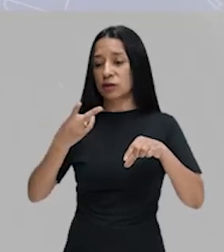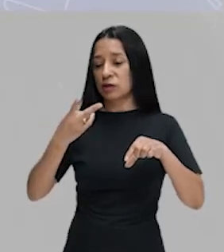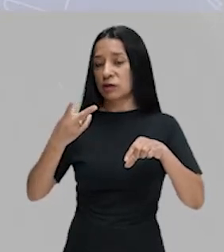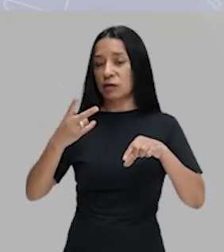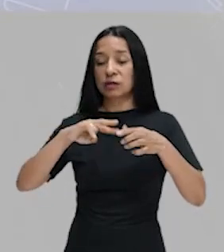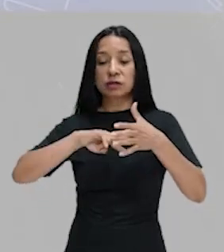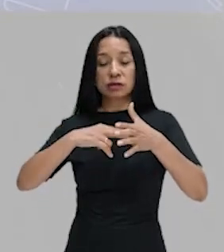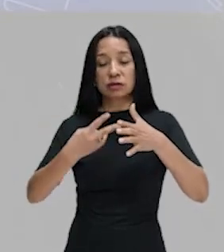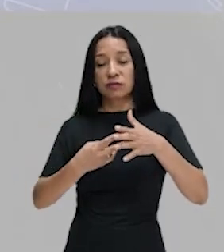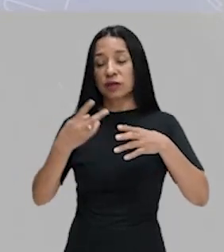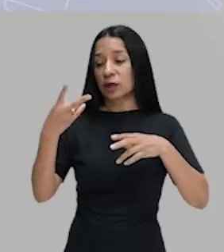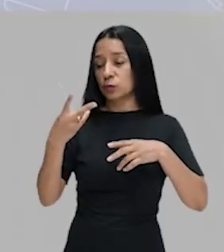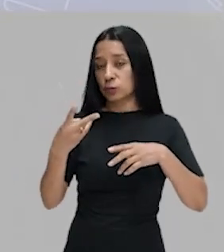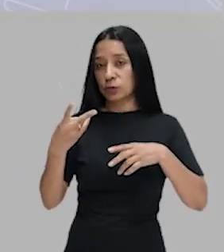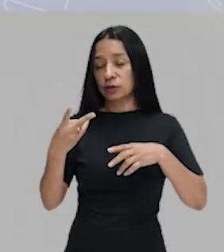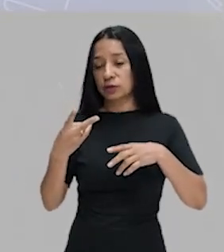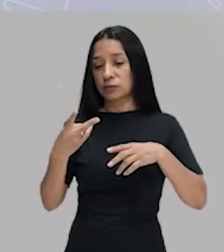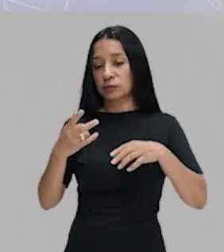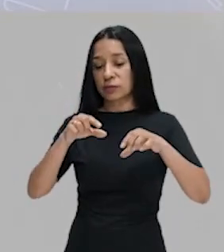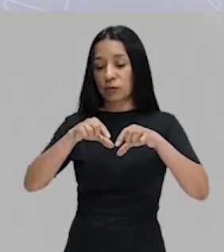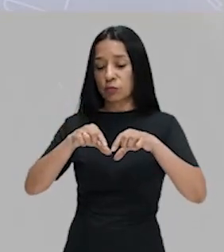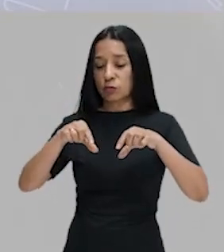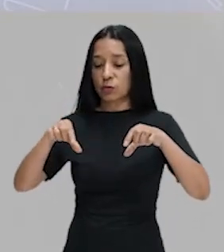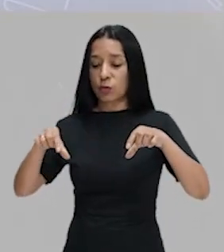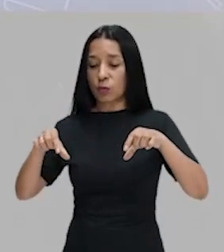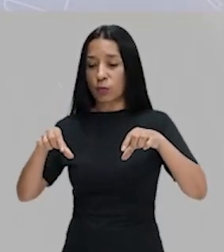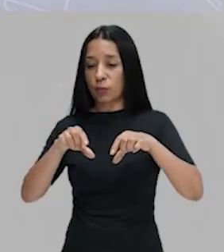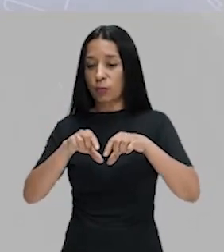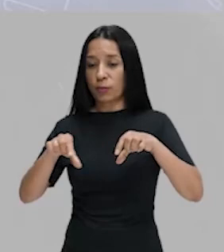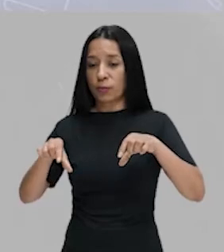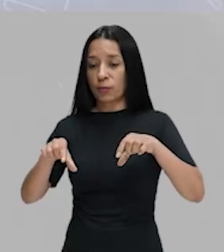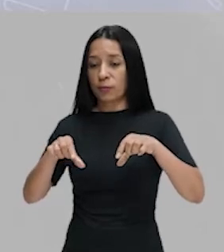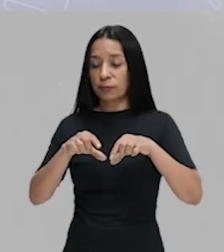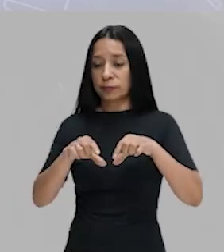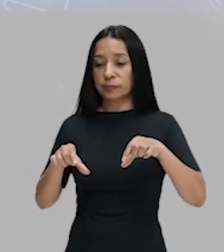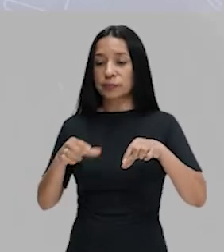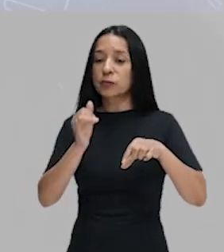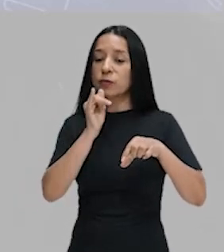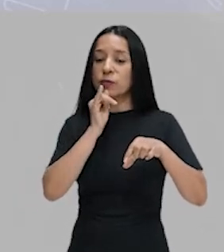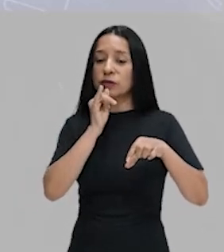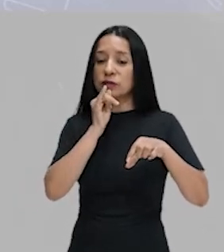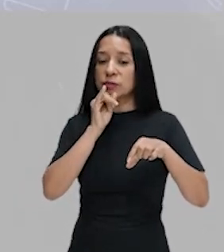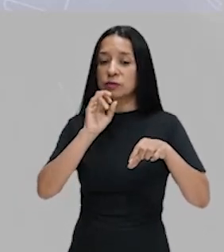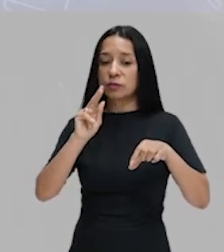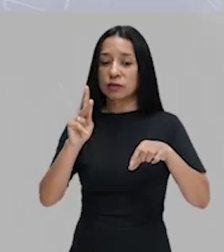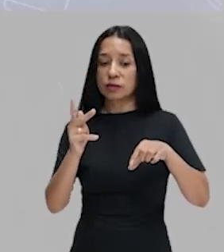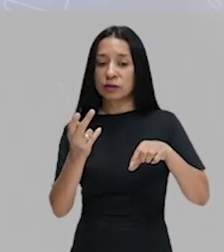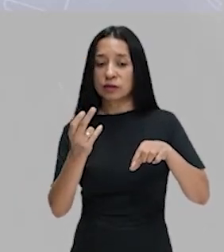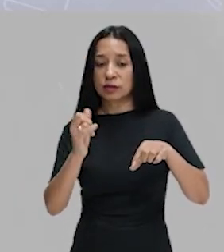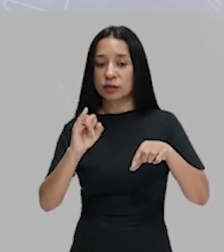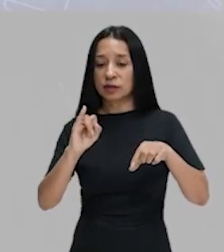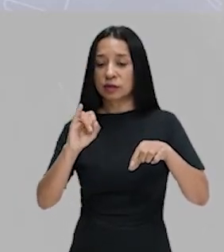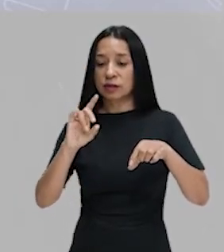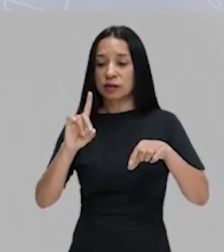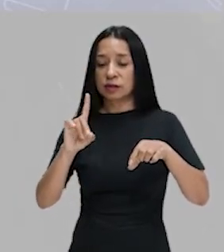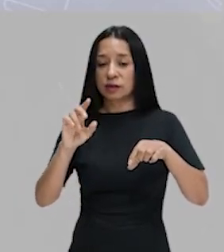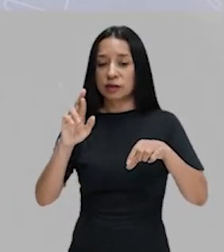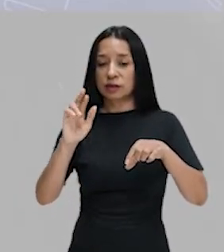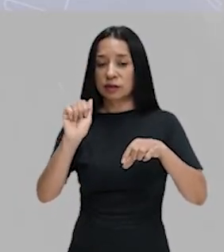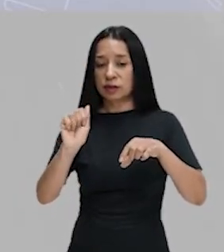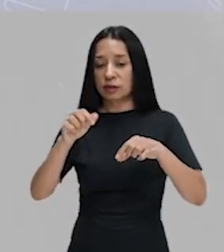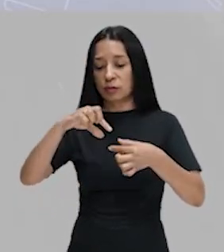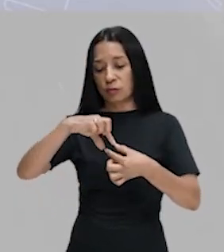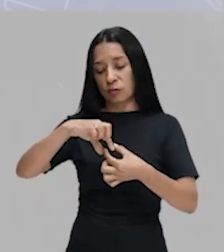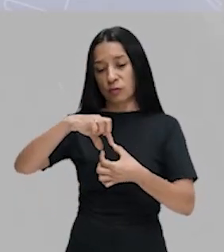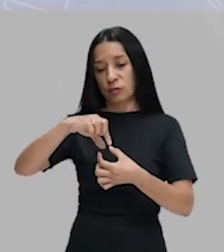de um quinidário, olha aqui, ó, aqui é um exemplo de um quinidário. É um exemplo de uma hidra, certo? Você pode